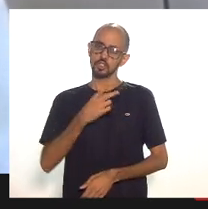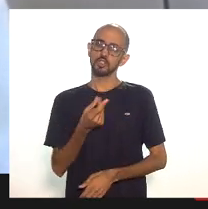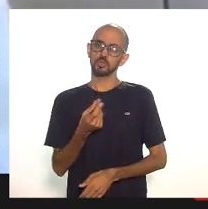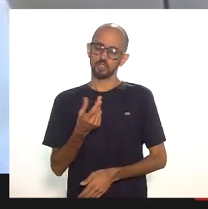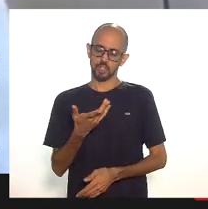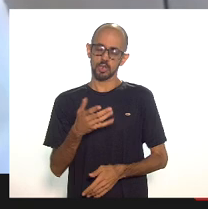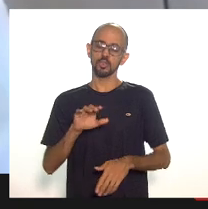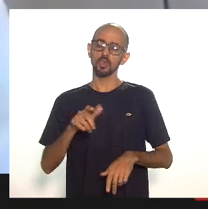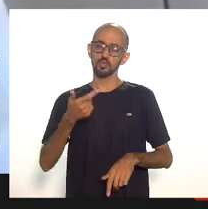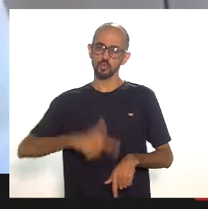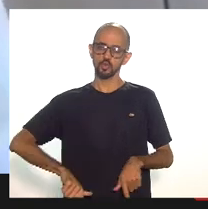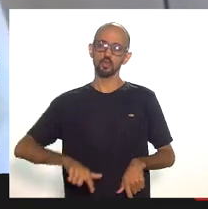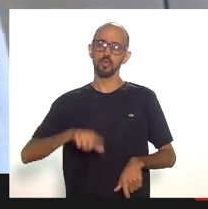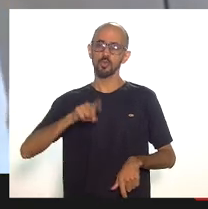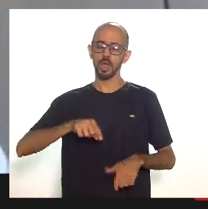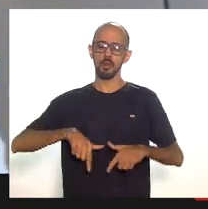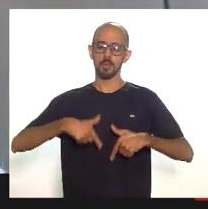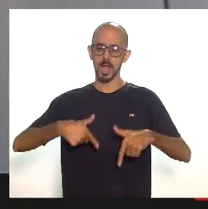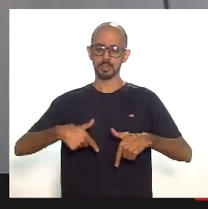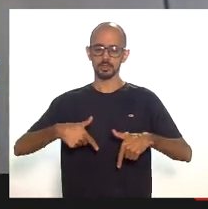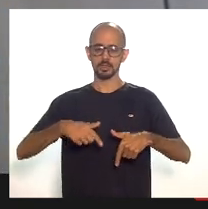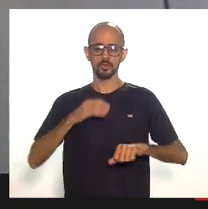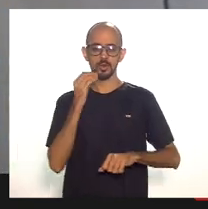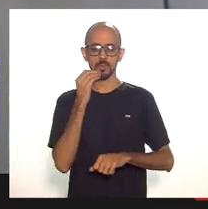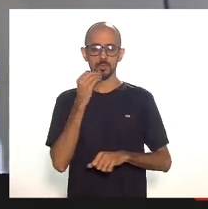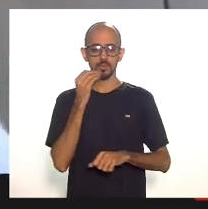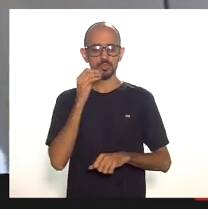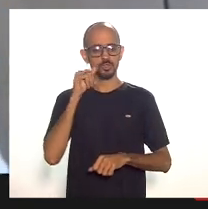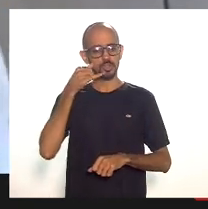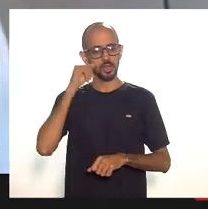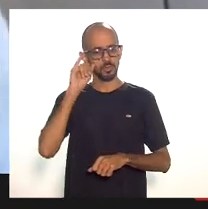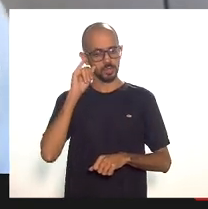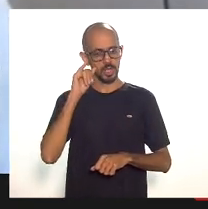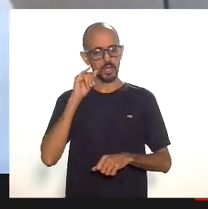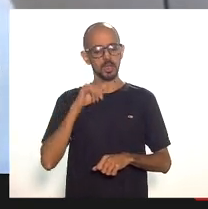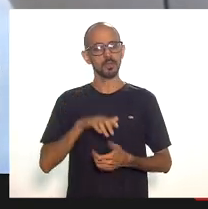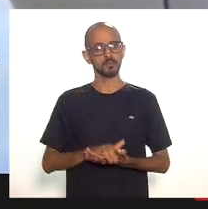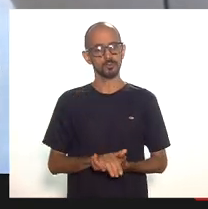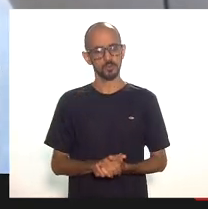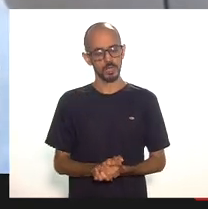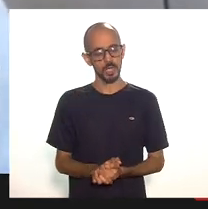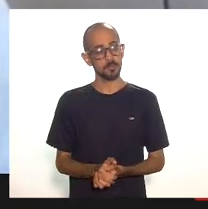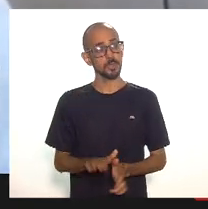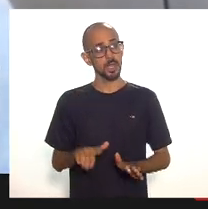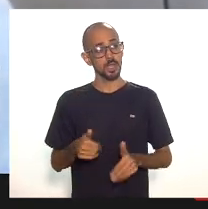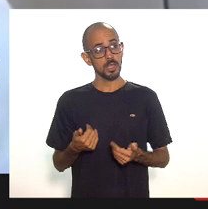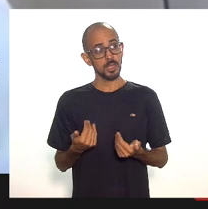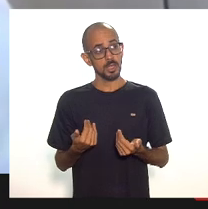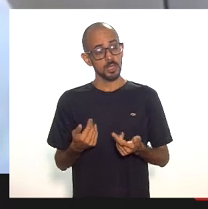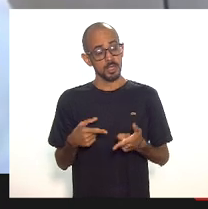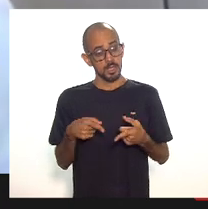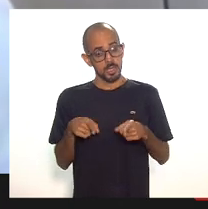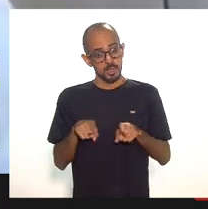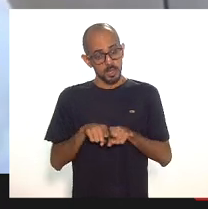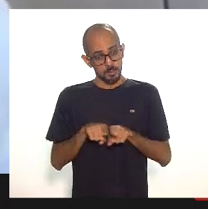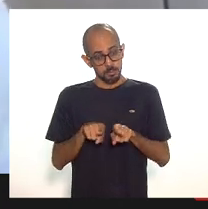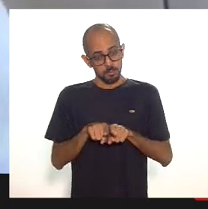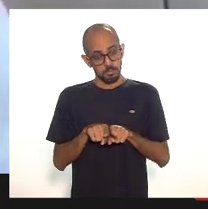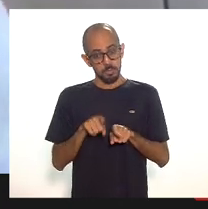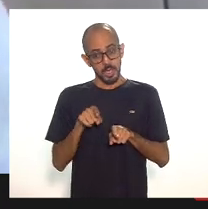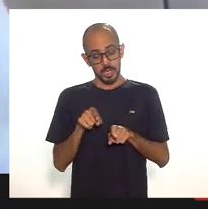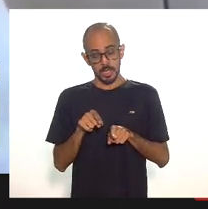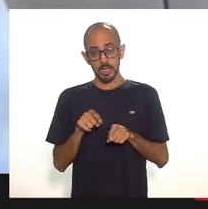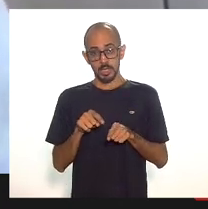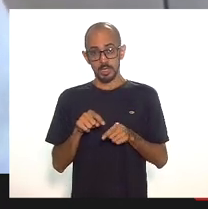vez, ação que poderia ser evitada e minimizar. E aí, nesse sentido, nesse ponto e no ponto que eu